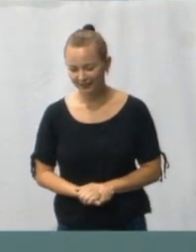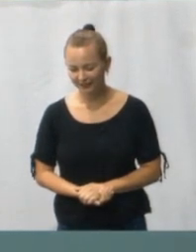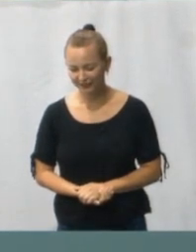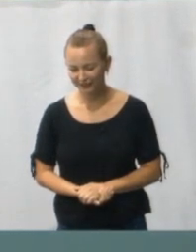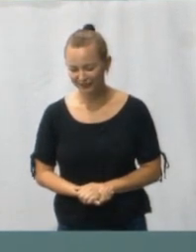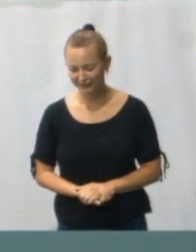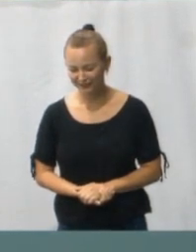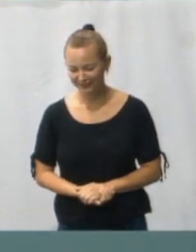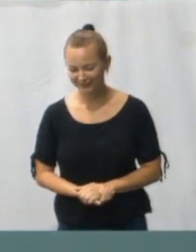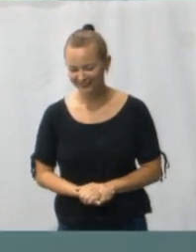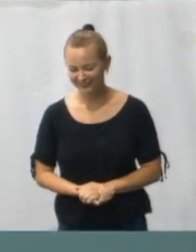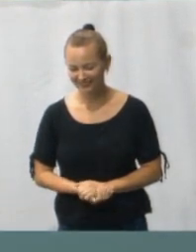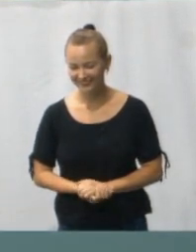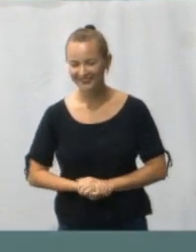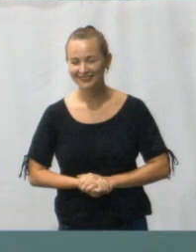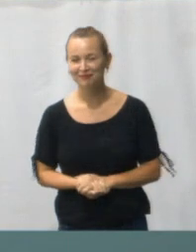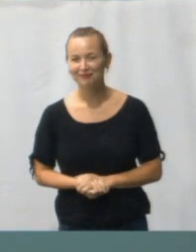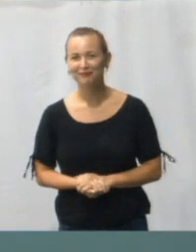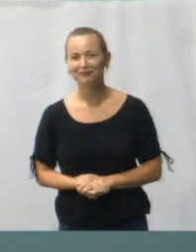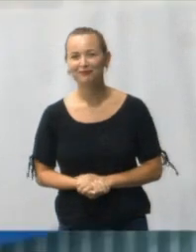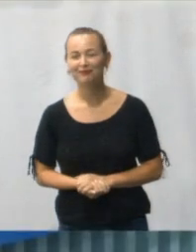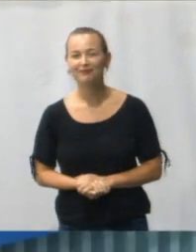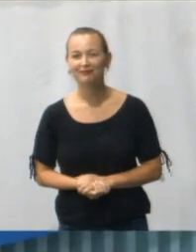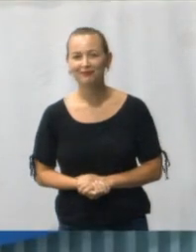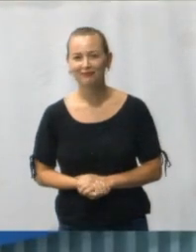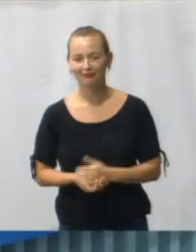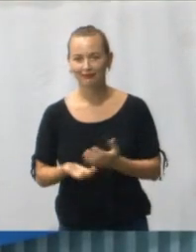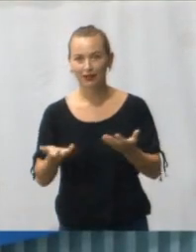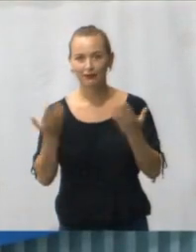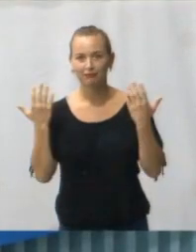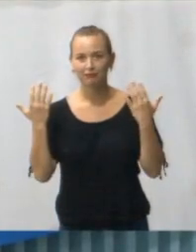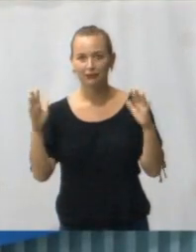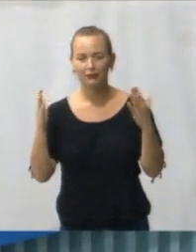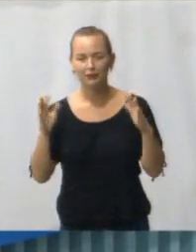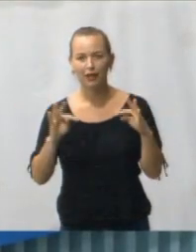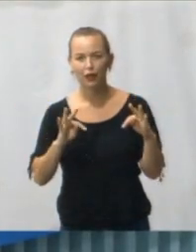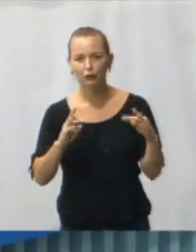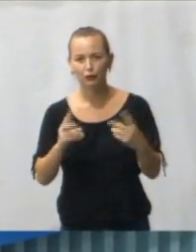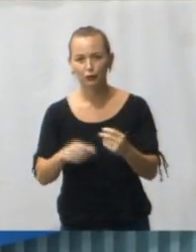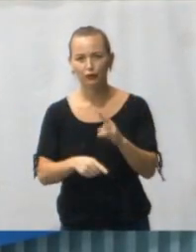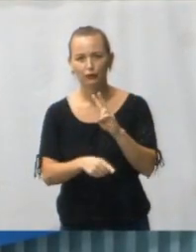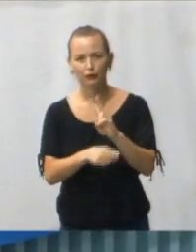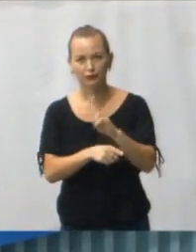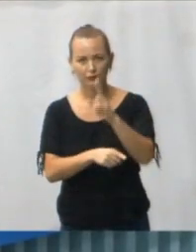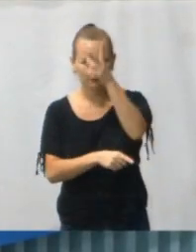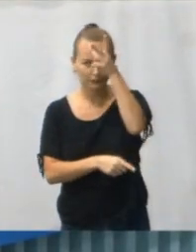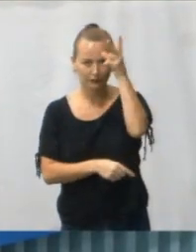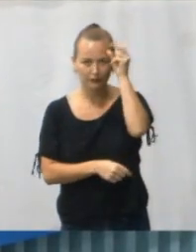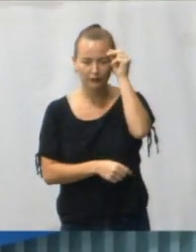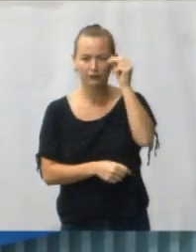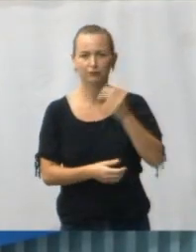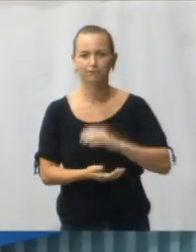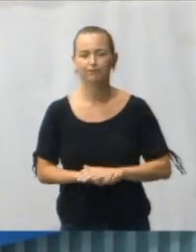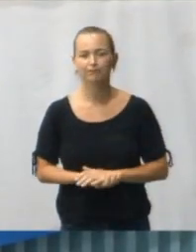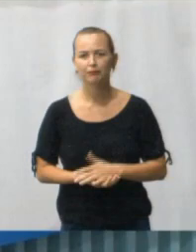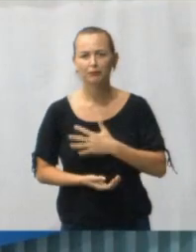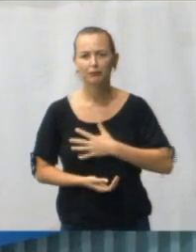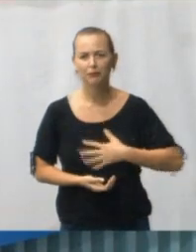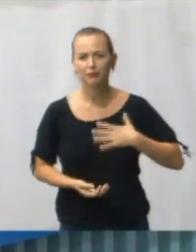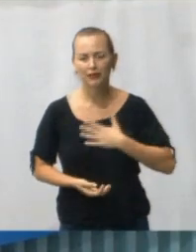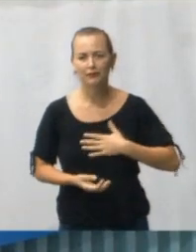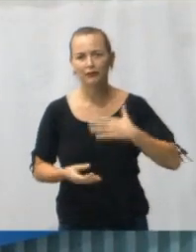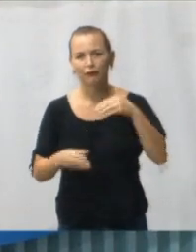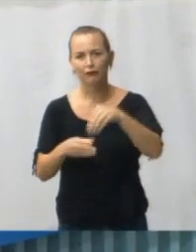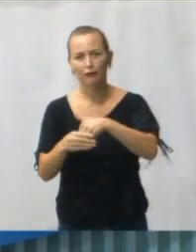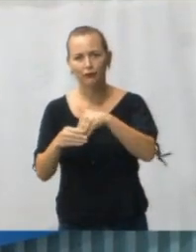Eu quero parabenizar a guarda e dizer que é com muita satisfação que a gente vota hoje, vereador Deninho,